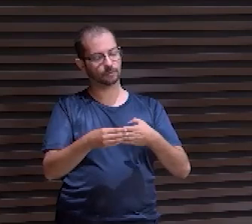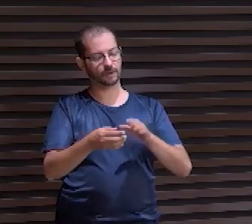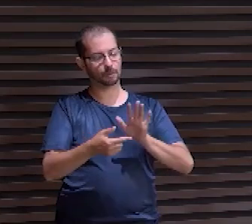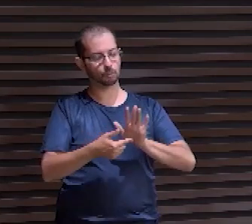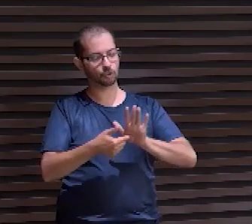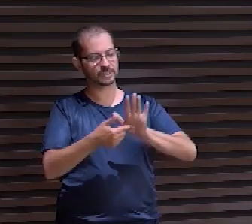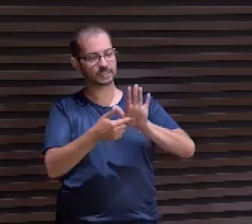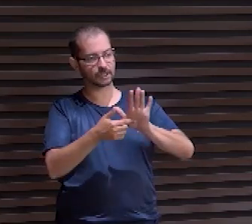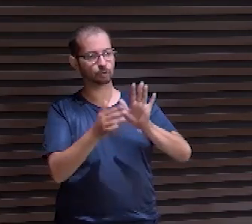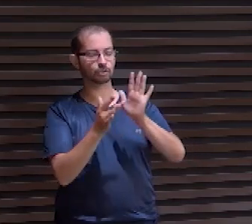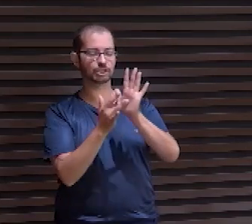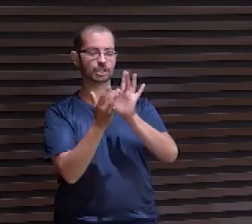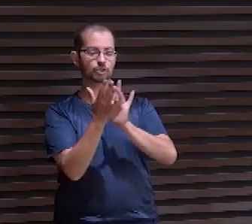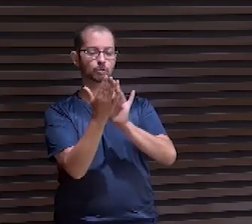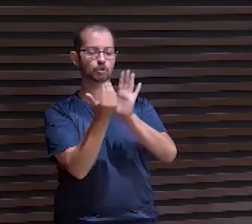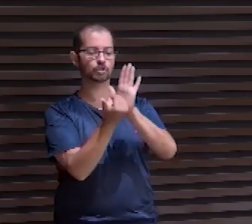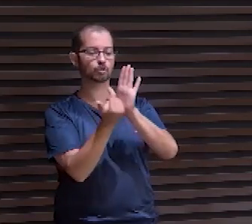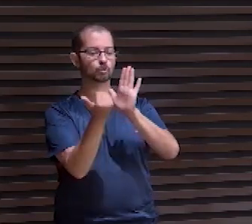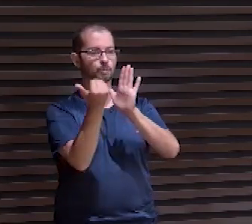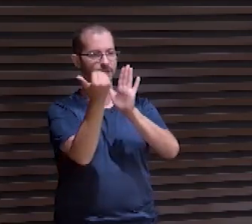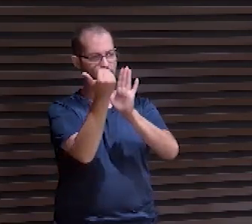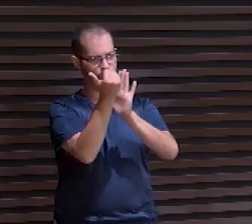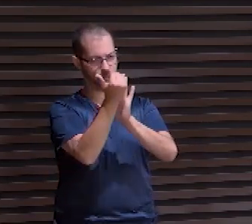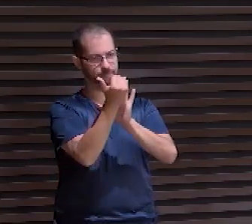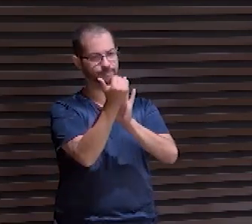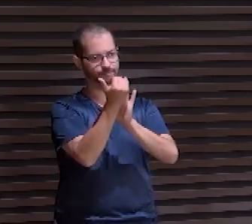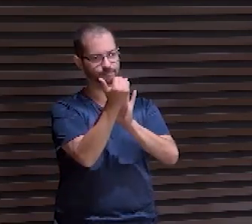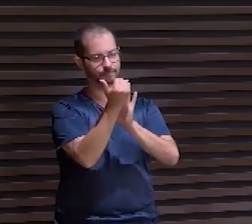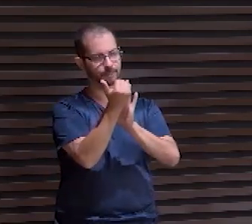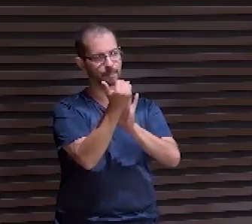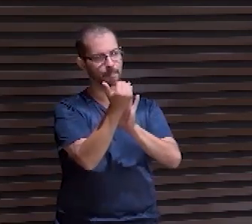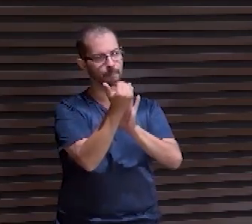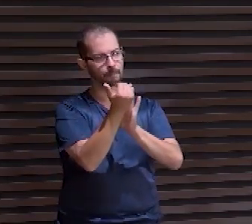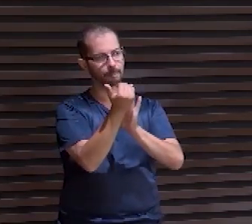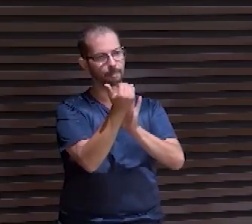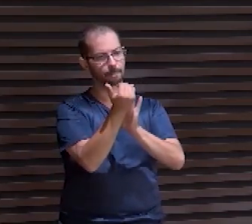Jesus sobre toda esta